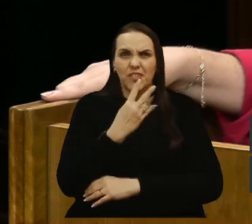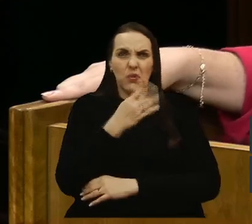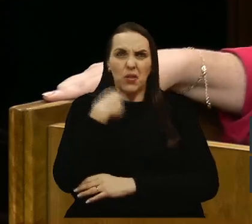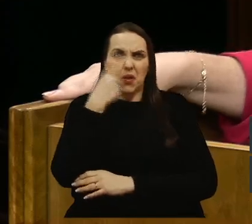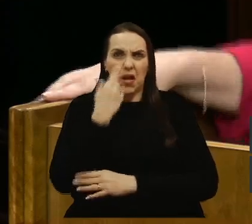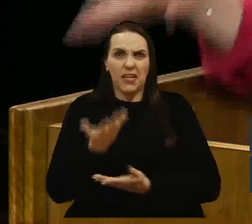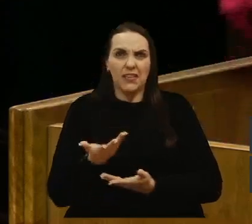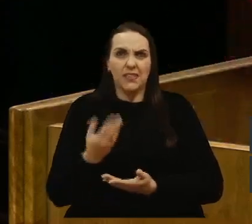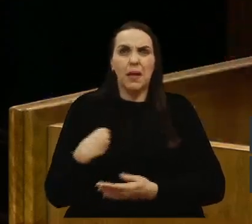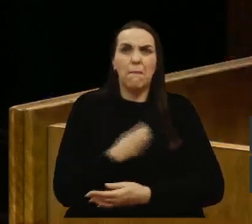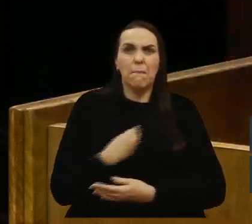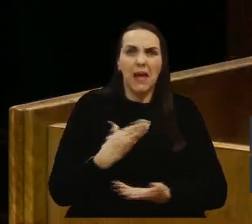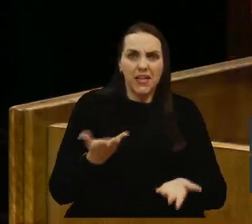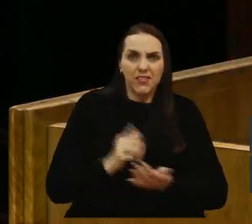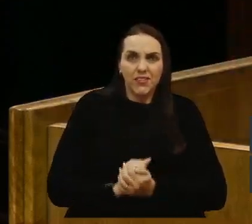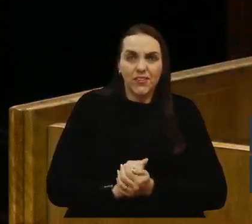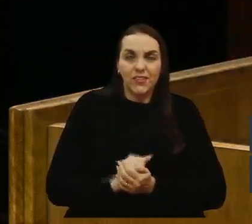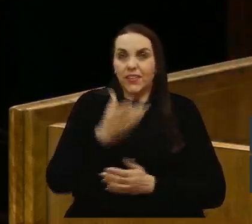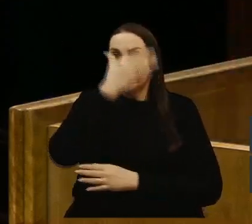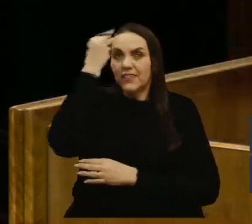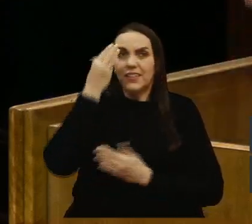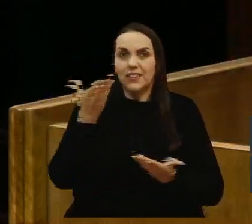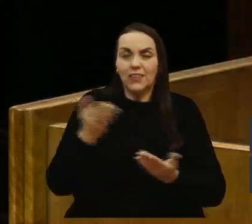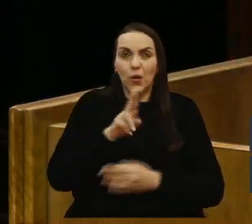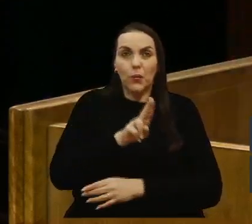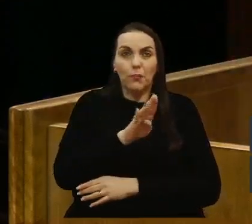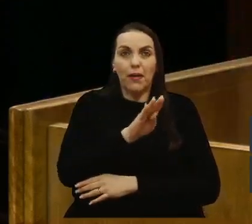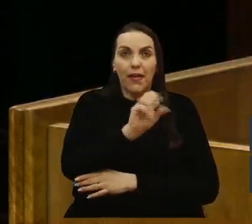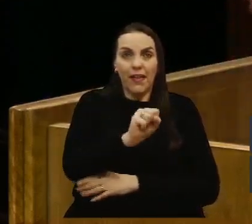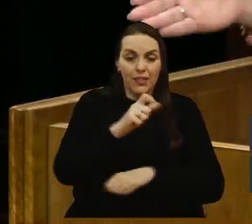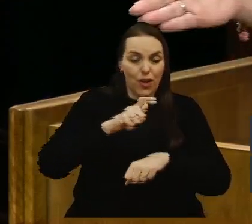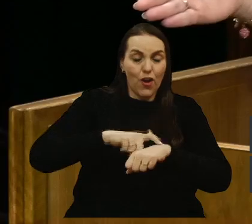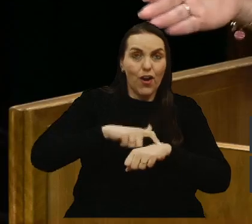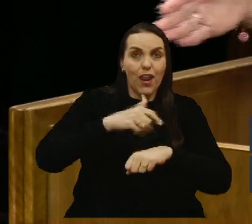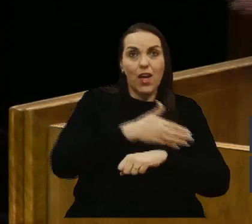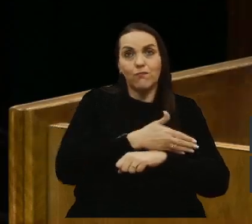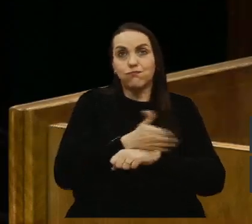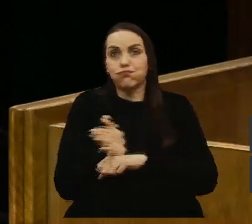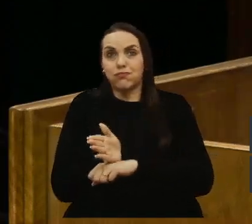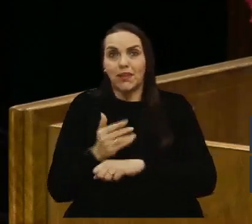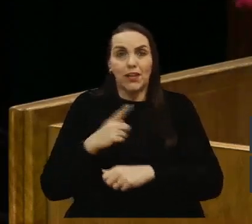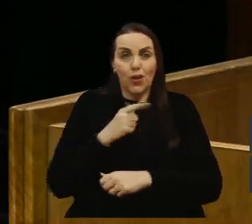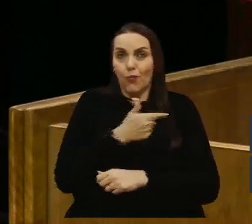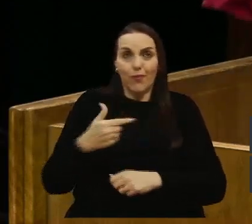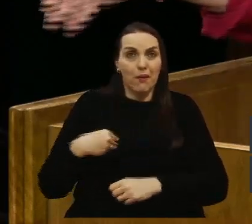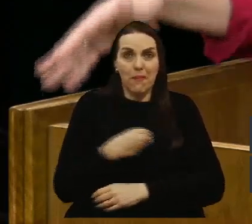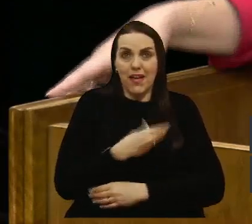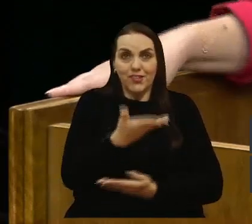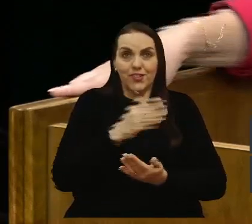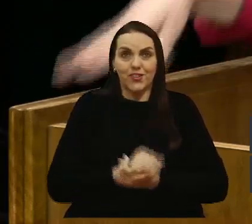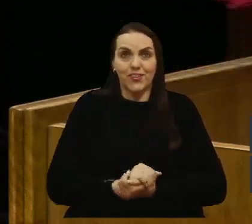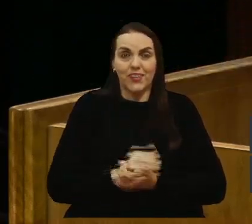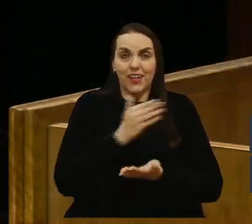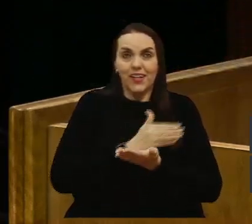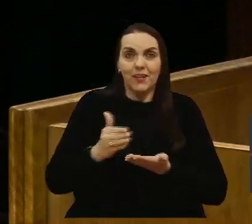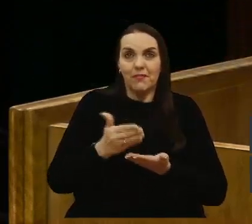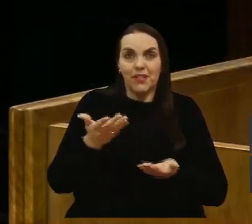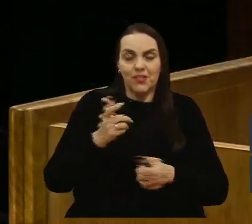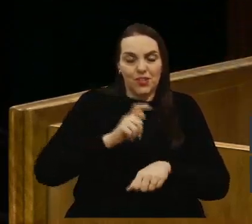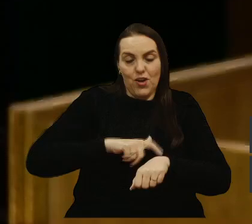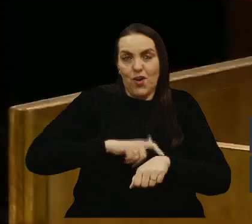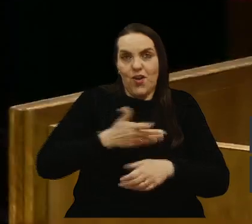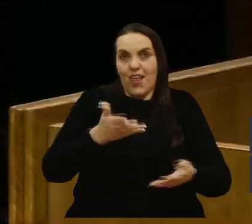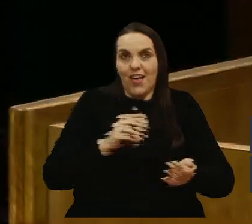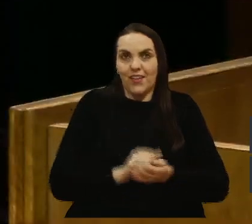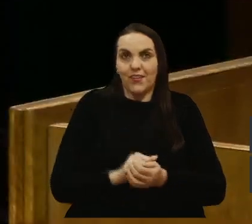os médicos? Será que a gente esqueceu que as UBS de horário estendido não tem médicos a partir de determinado